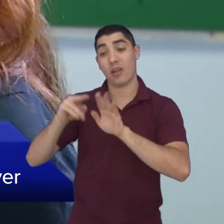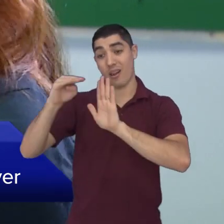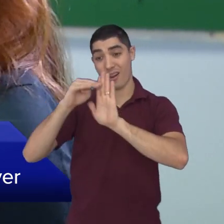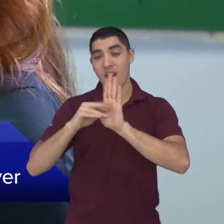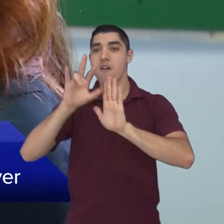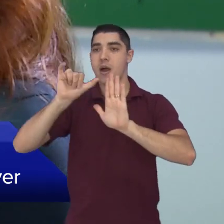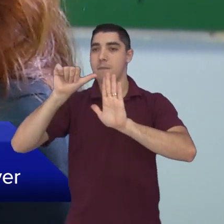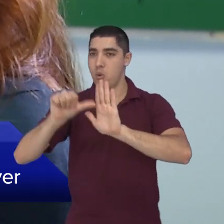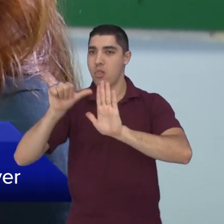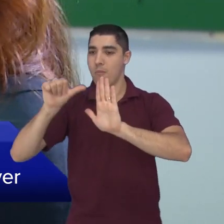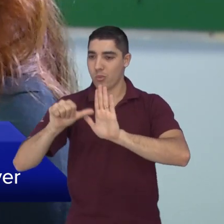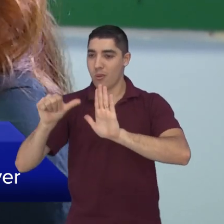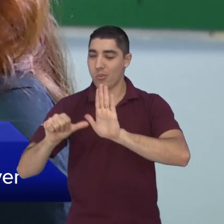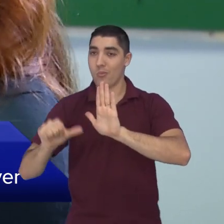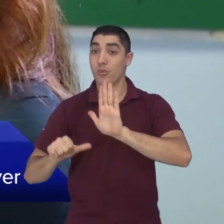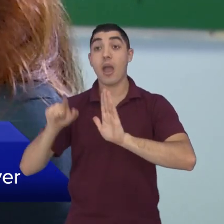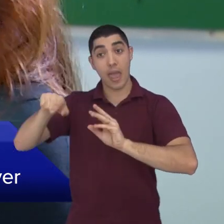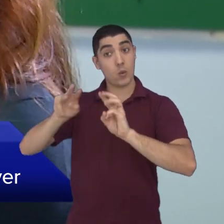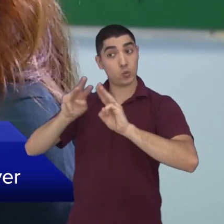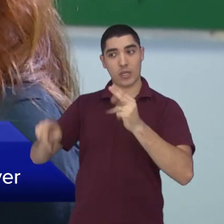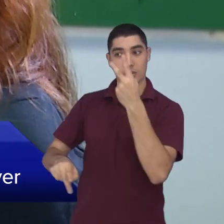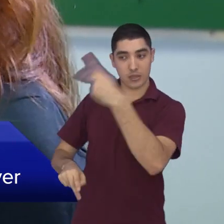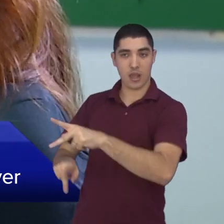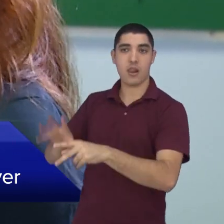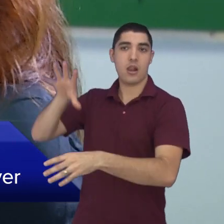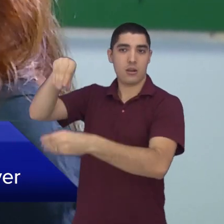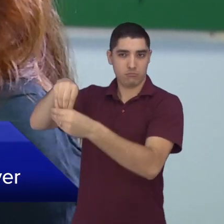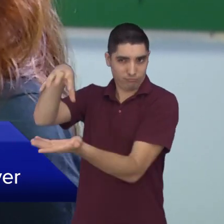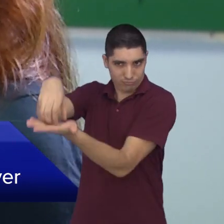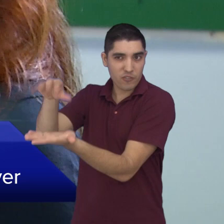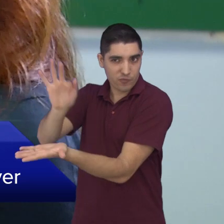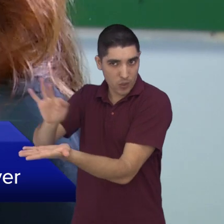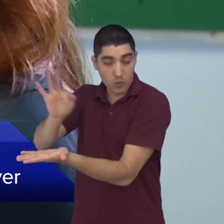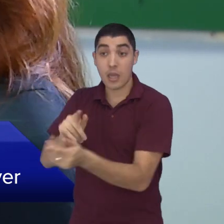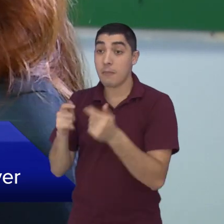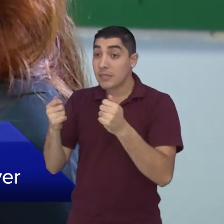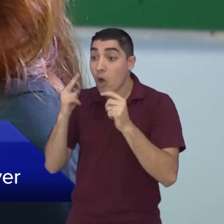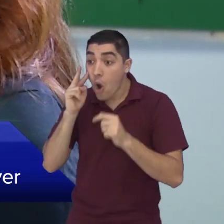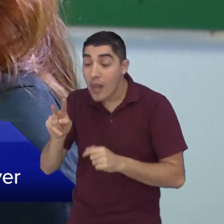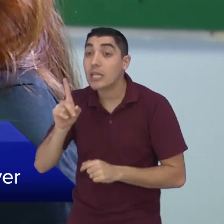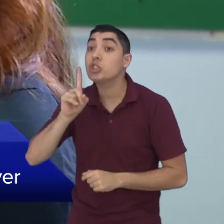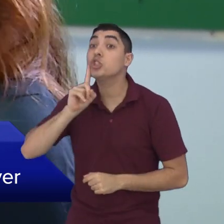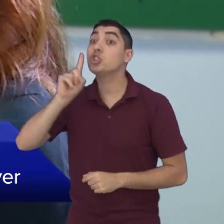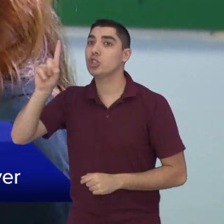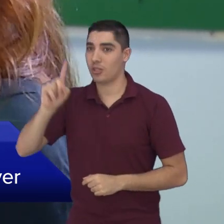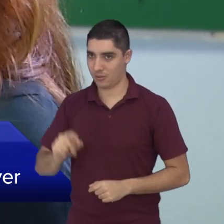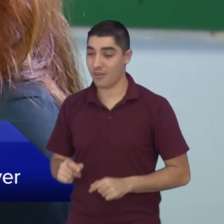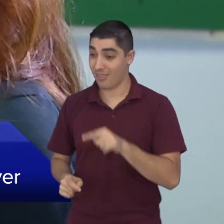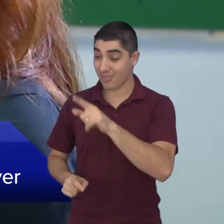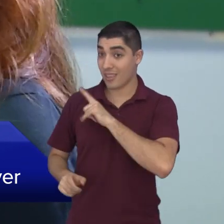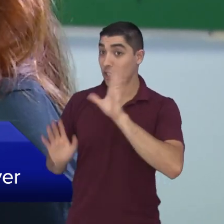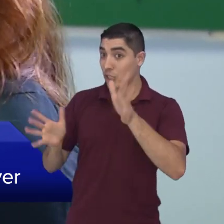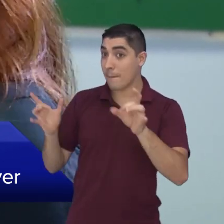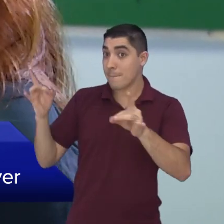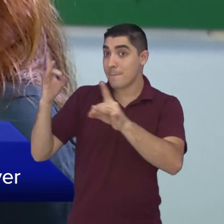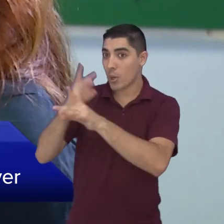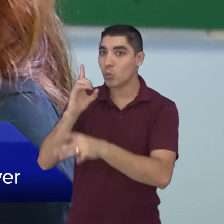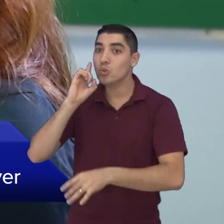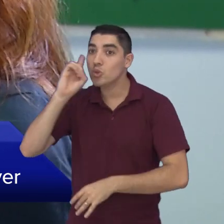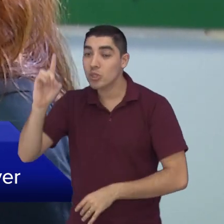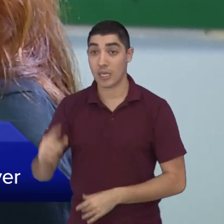chamadas através das listas que vão rodando no próprio site da universidade então ele precisa olhar as datas porque lá já tem a